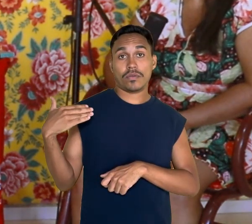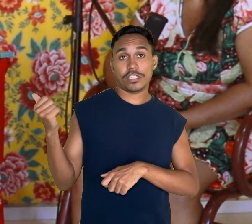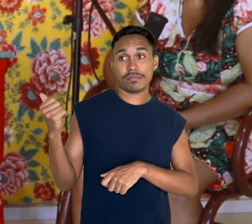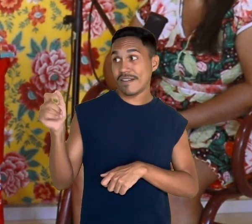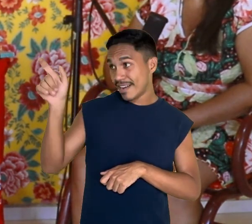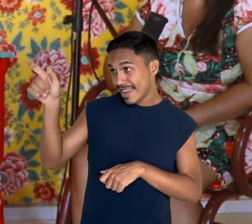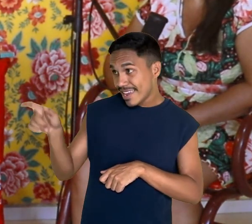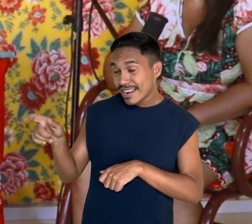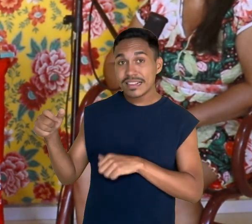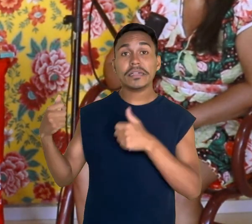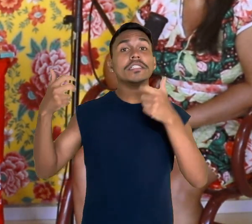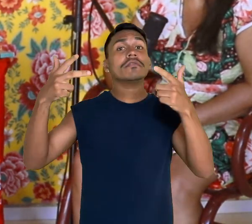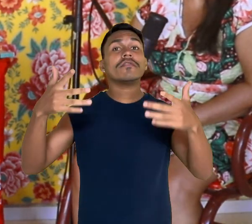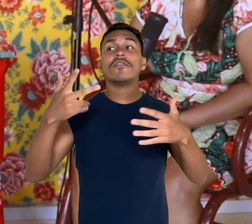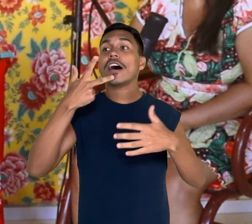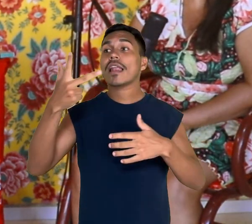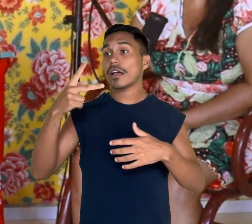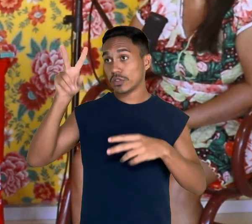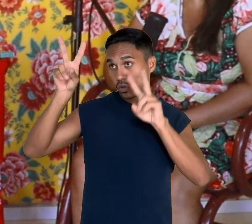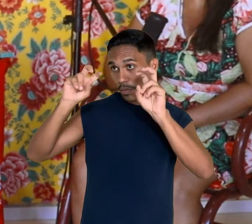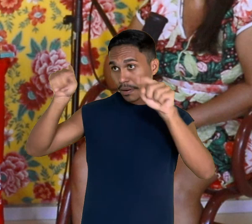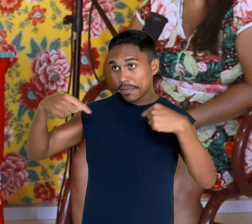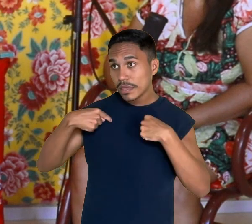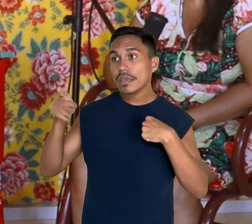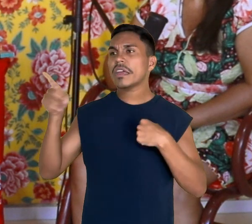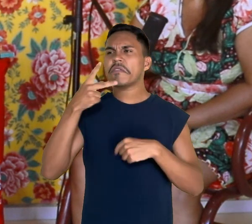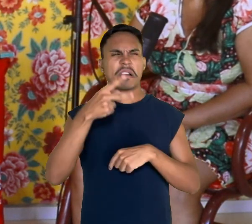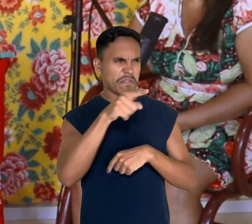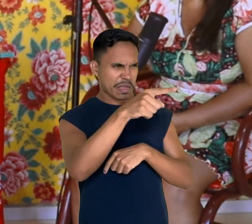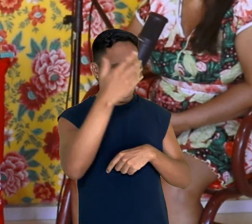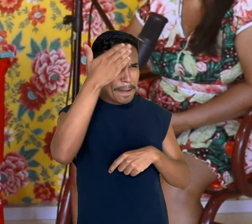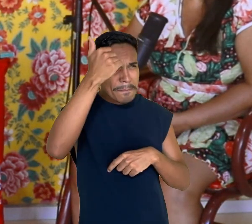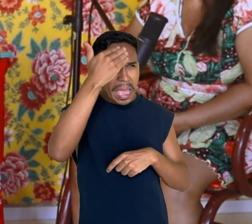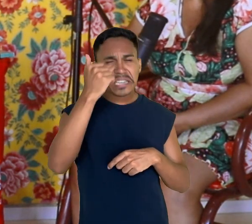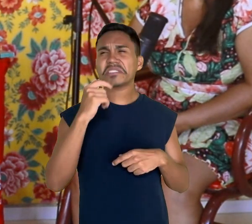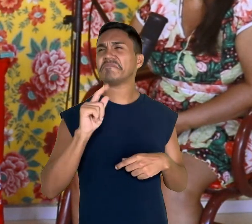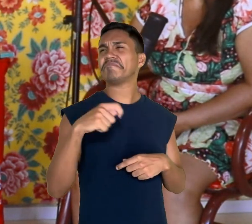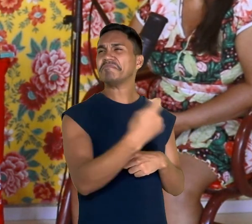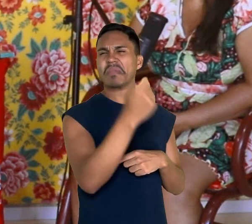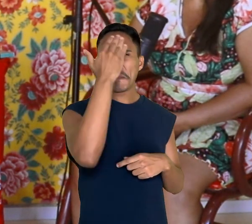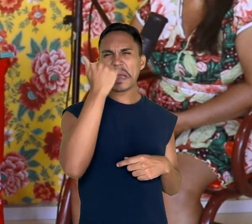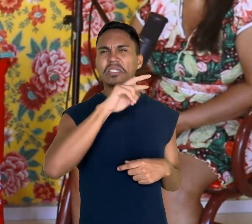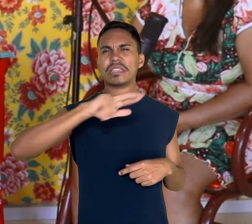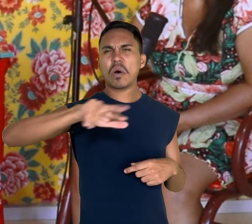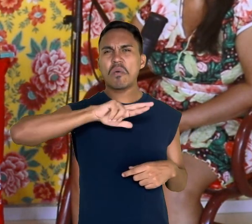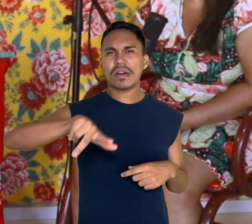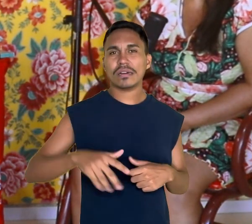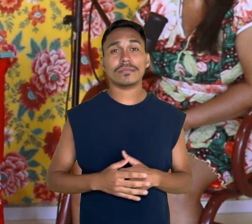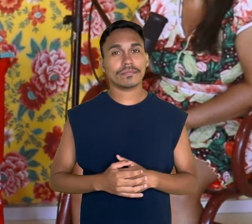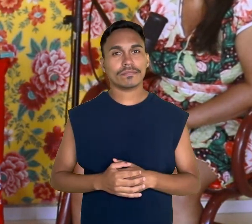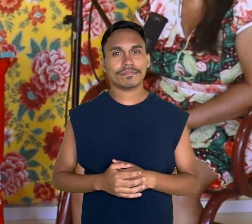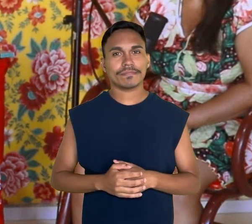quando chamava ele para falar da minha pessoa, ele falava em alto e bom tom. Ela disse que é mestra, mas para mim ela não é.